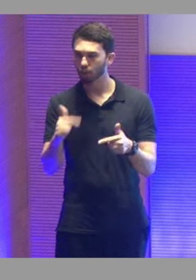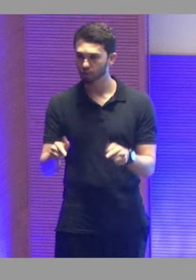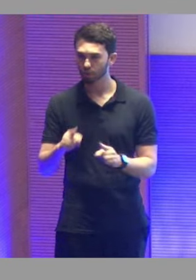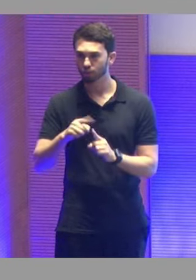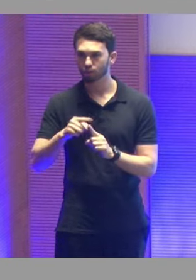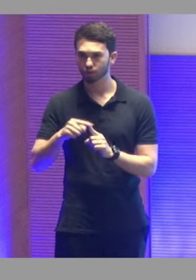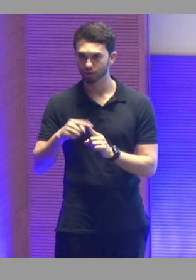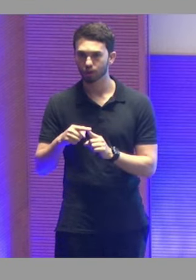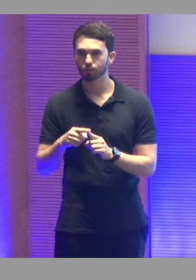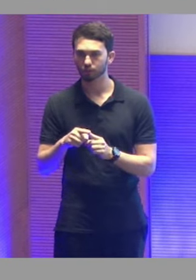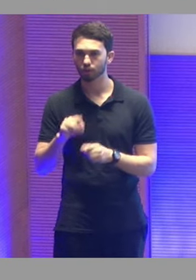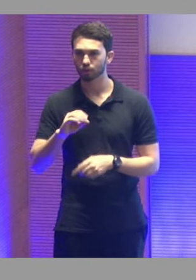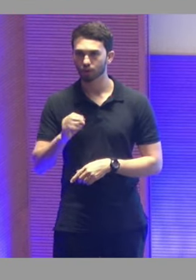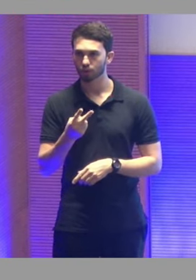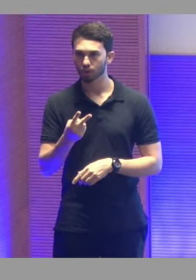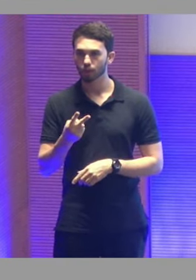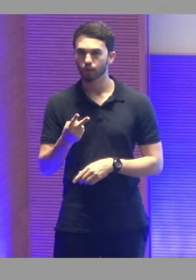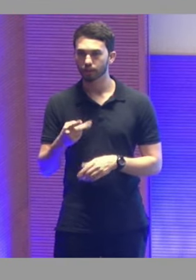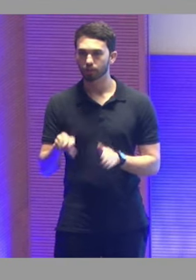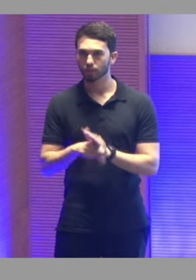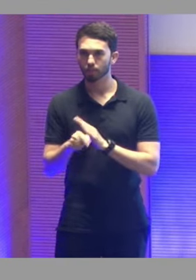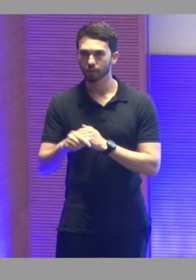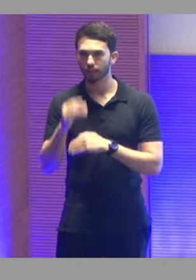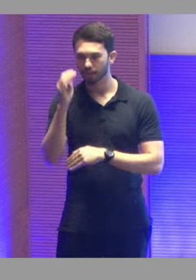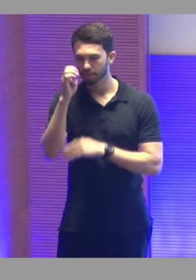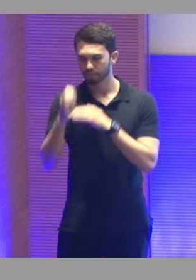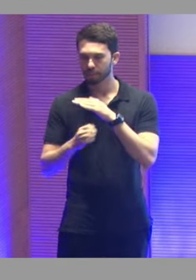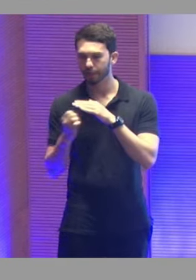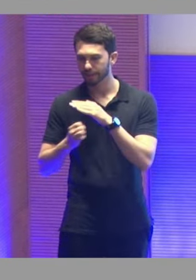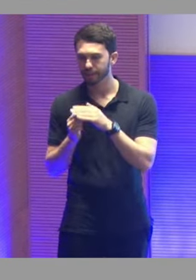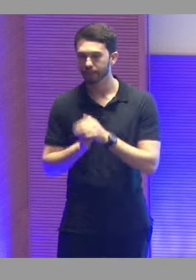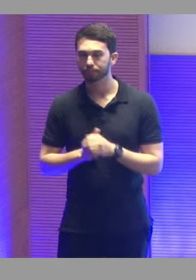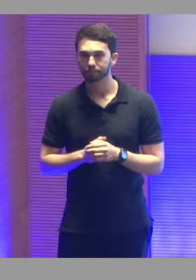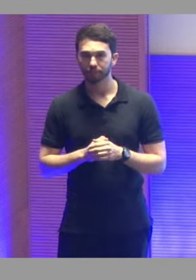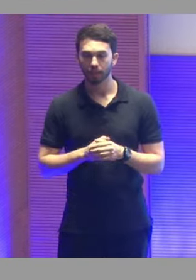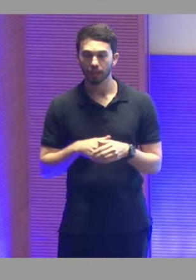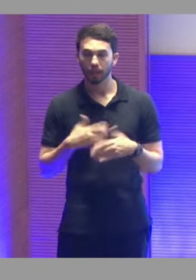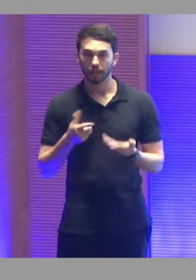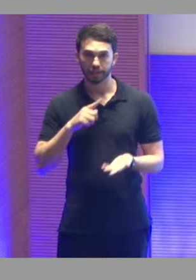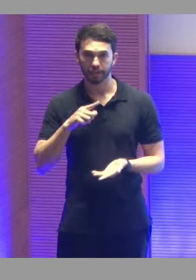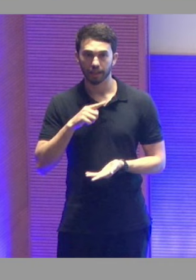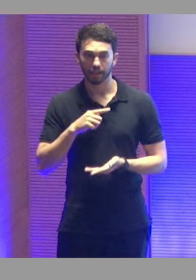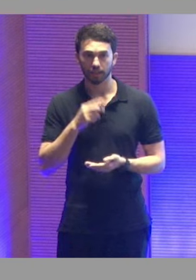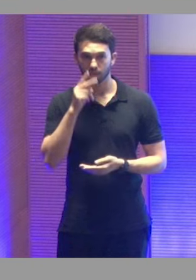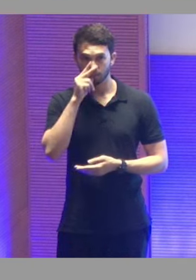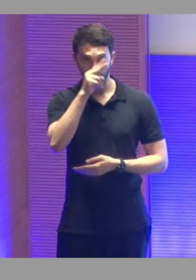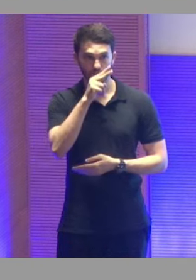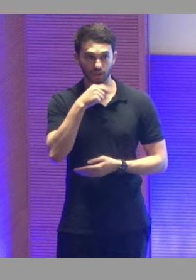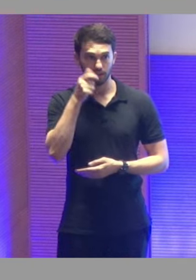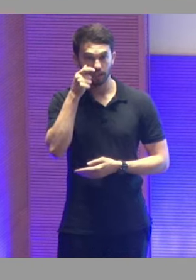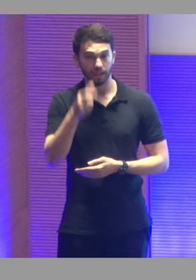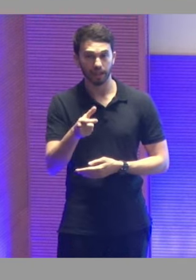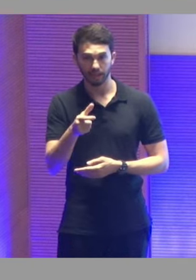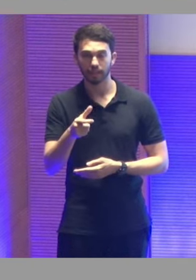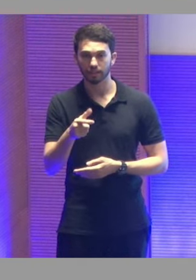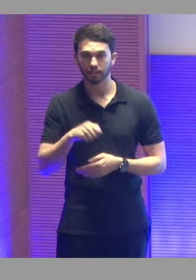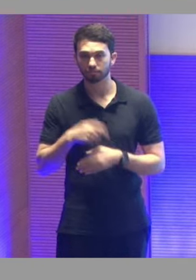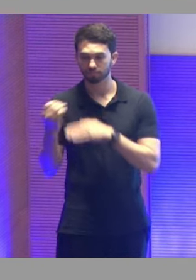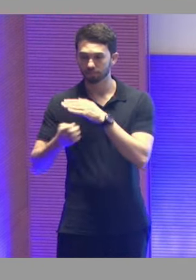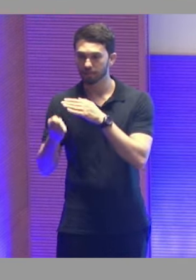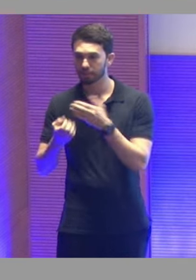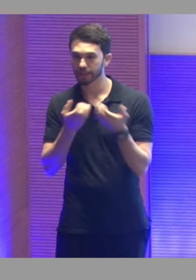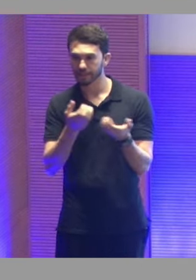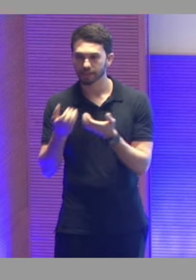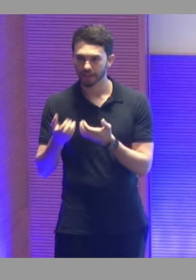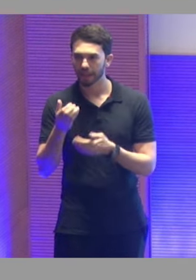indiretas das organizações como mencionei para vocês a gente tem observado o interesse crescente das organizações em mapear em contabilizar